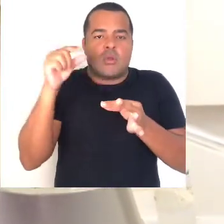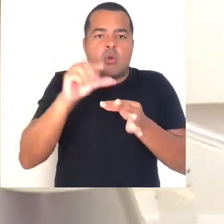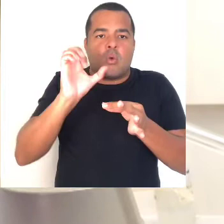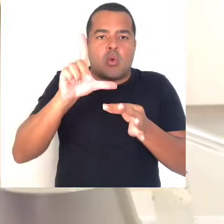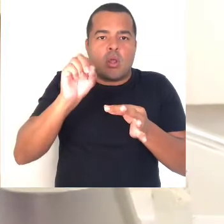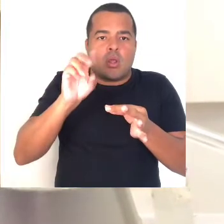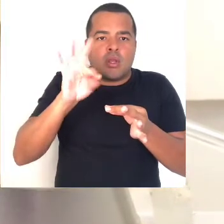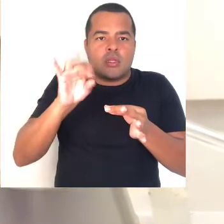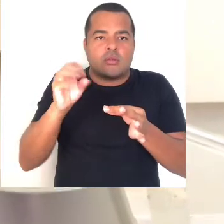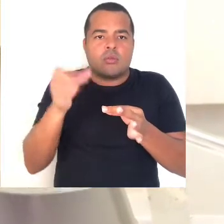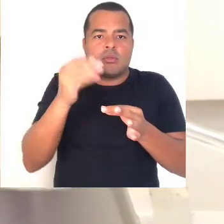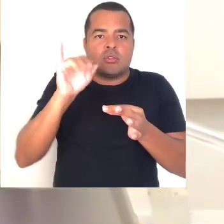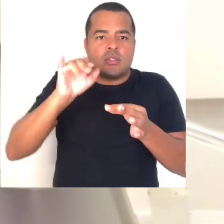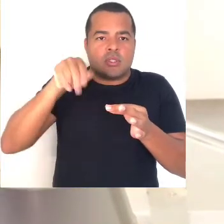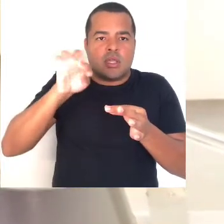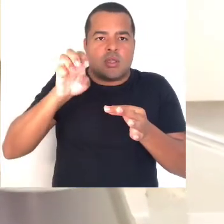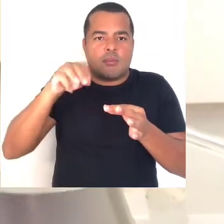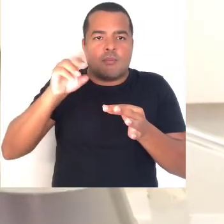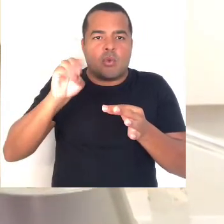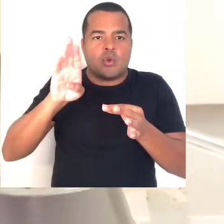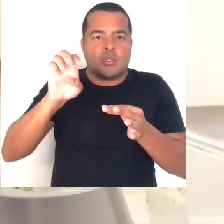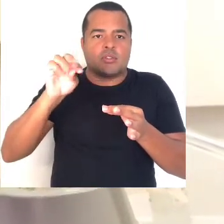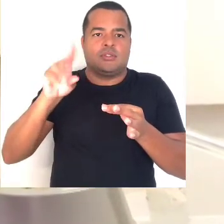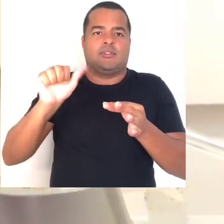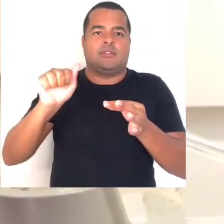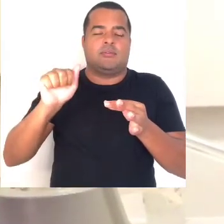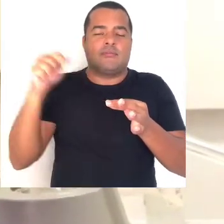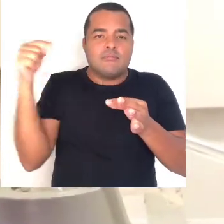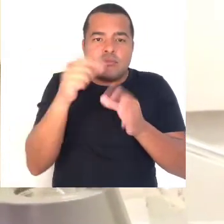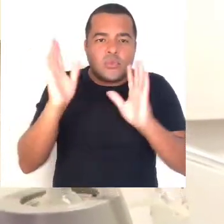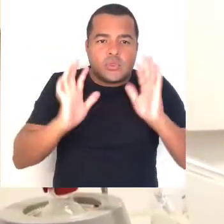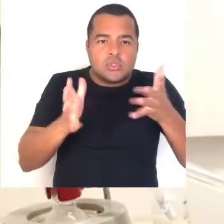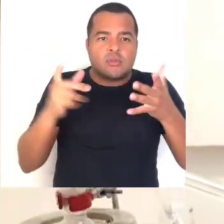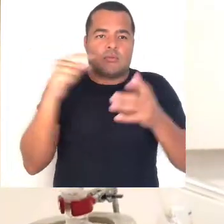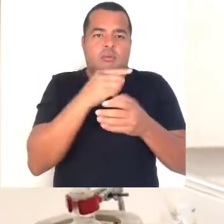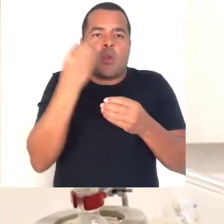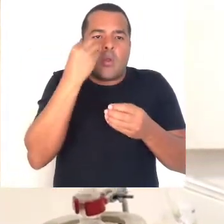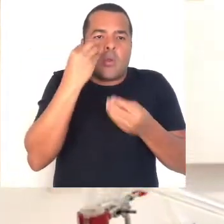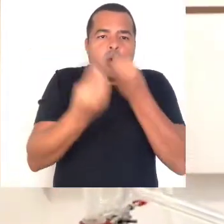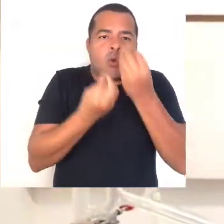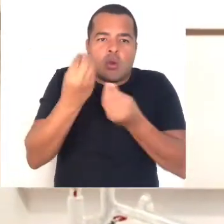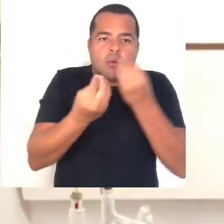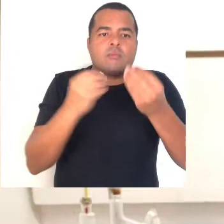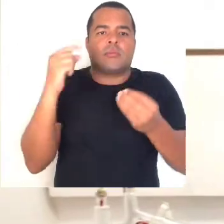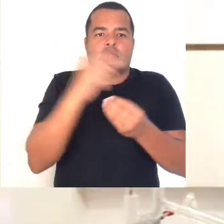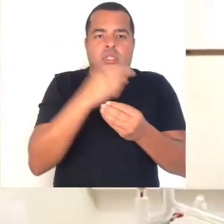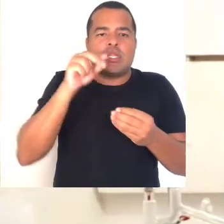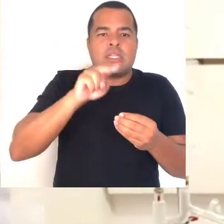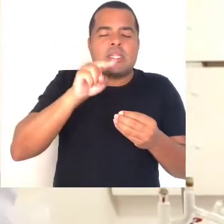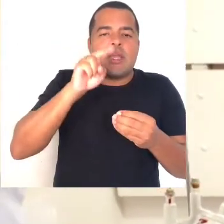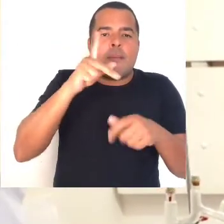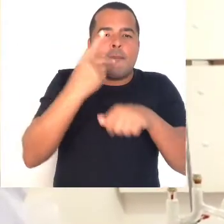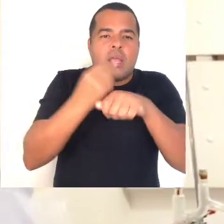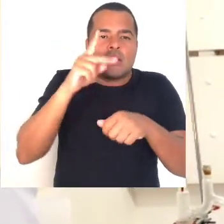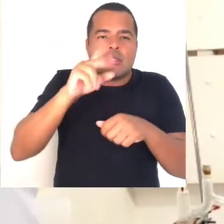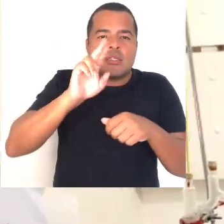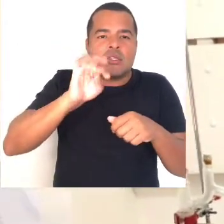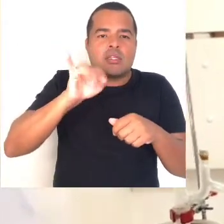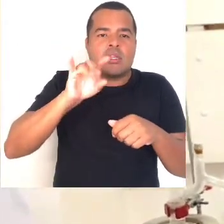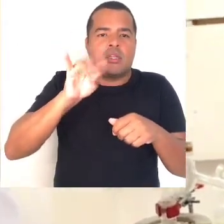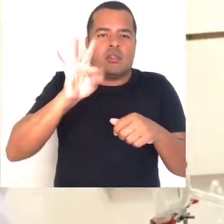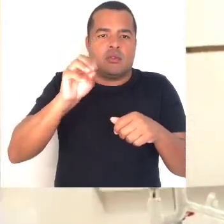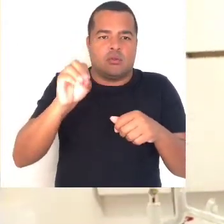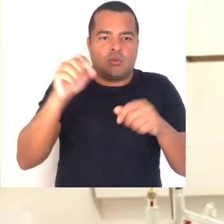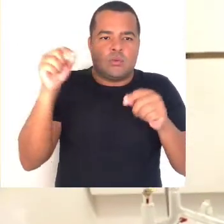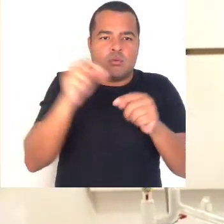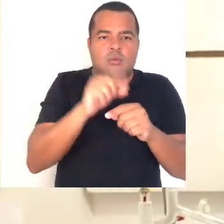eu vou ter aqui o cloreto de terpibutila que nós produzimos. Qual é o teste agora? Eu vou pegar uma